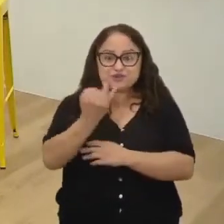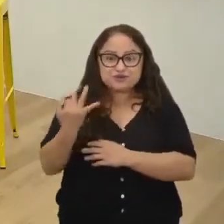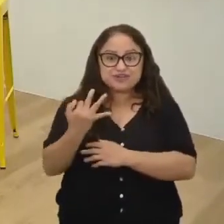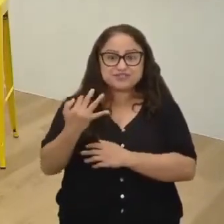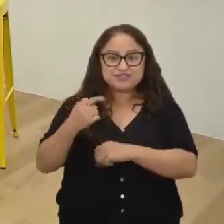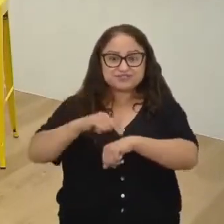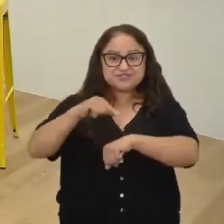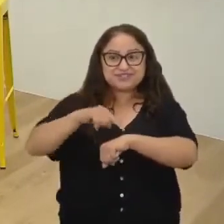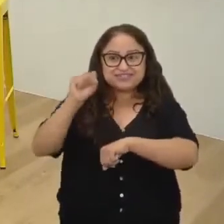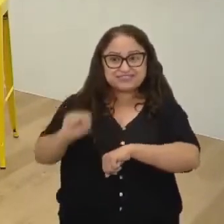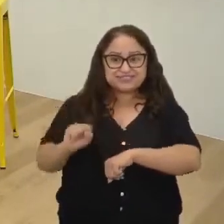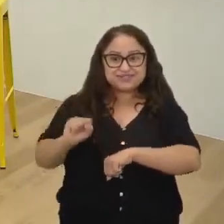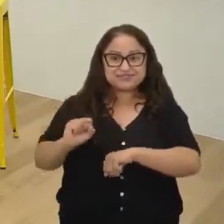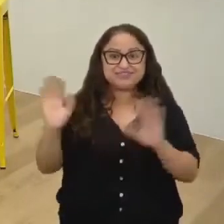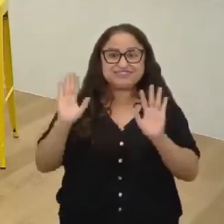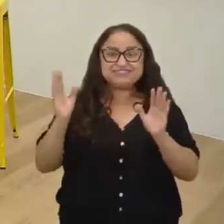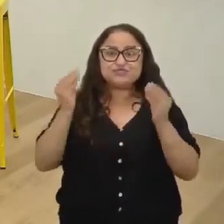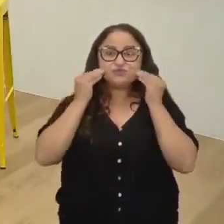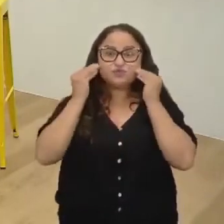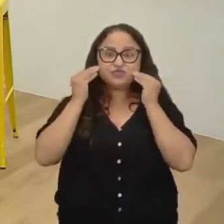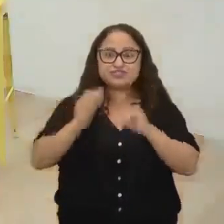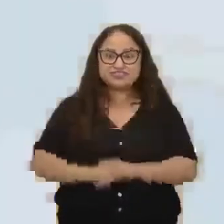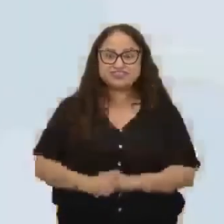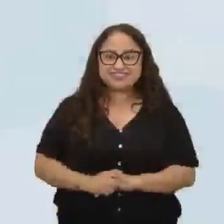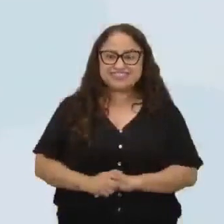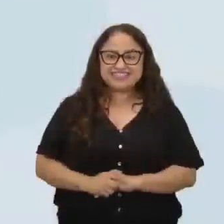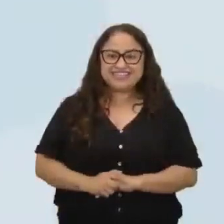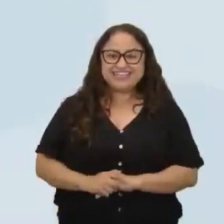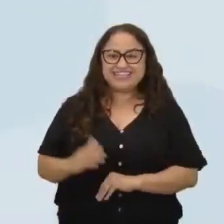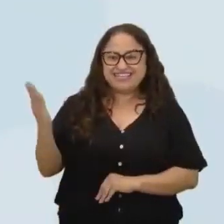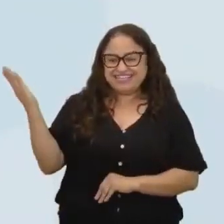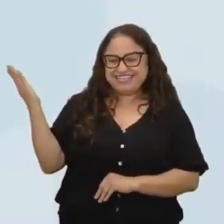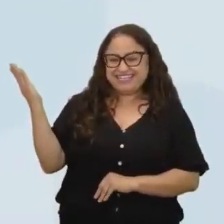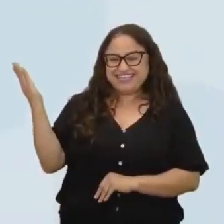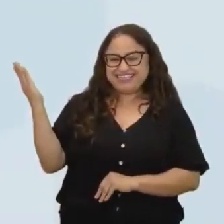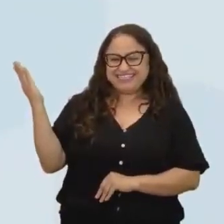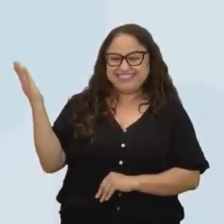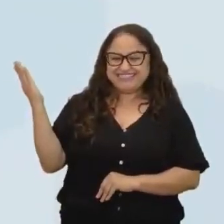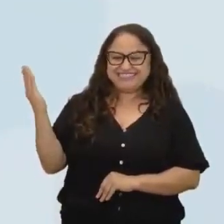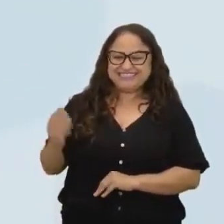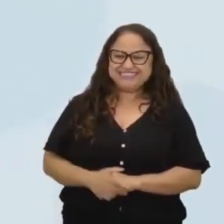segundos. Acabou a aula, gente. Um abraço. O treino é intensivo. Tchau, até a próxima. Avalie a aula.